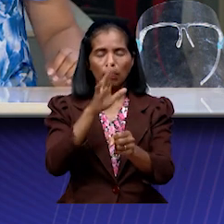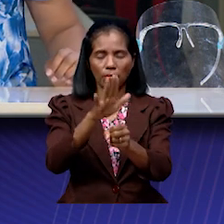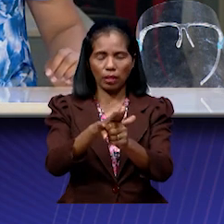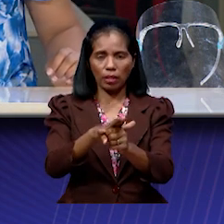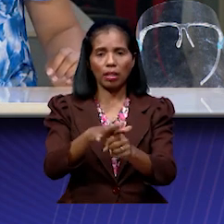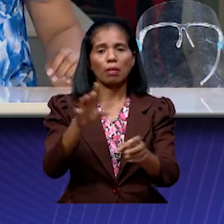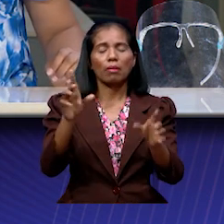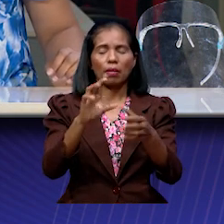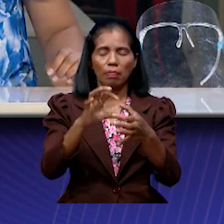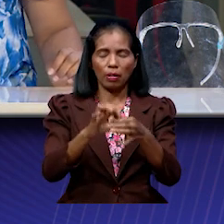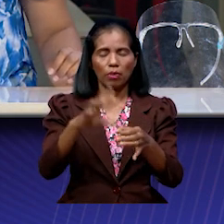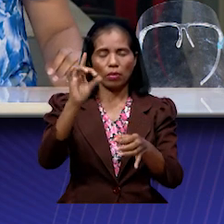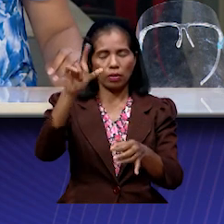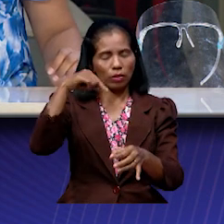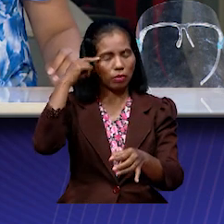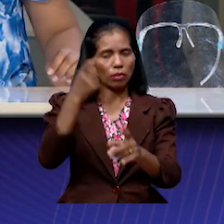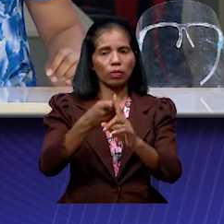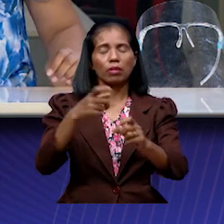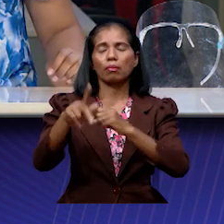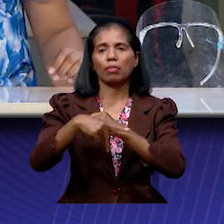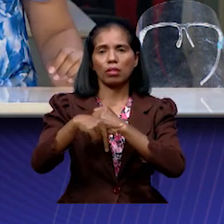del governo russo del partito CNRT.